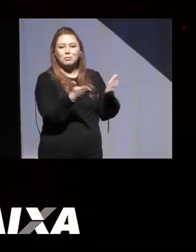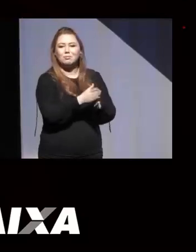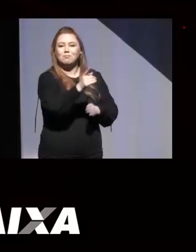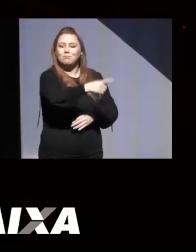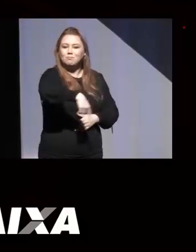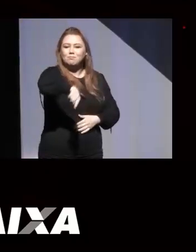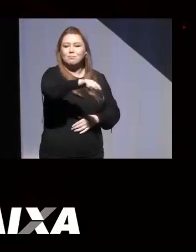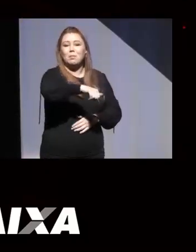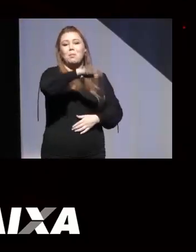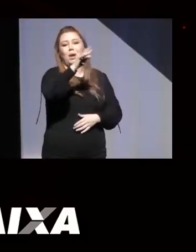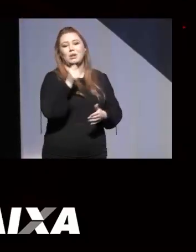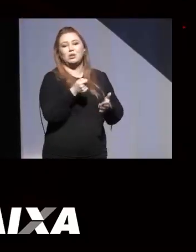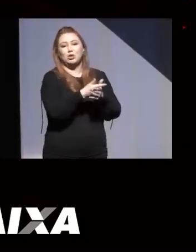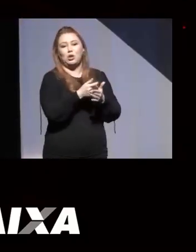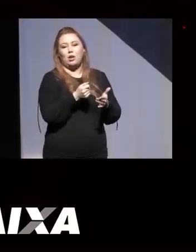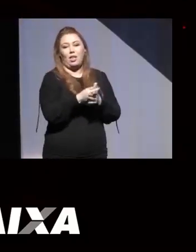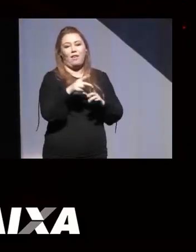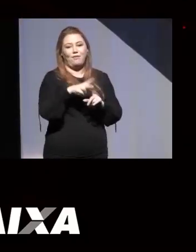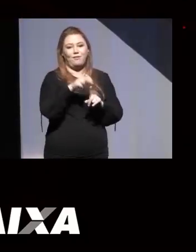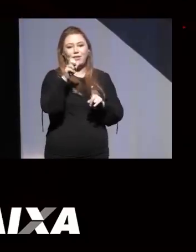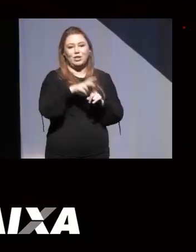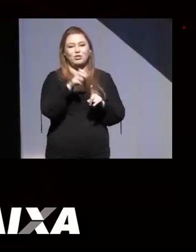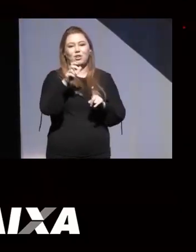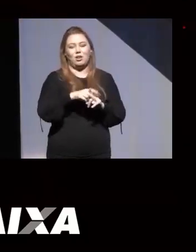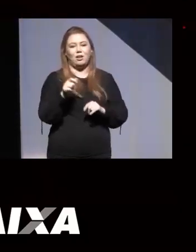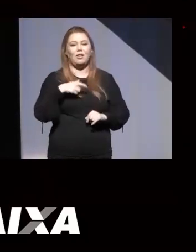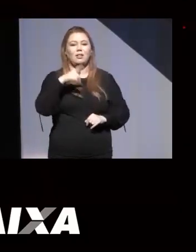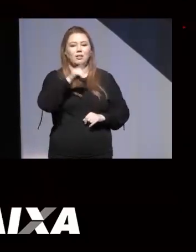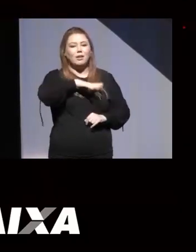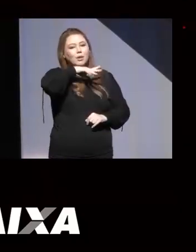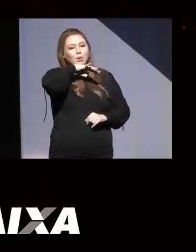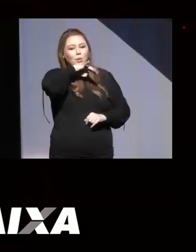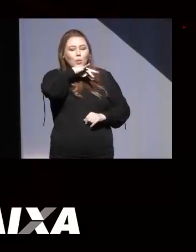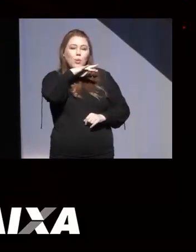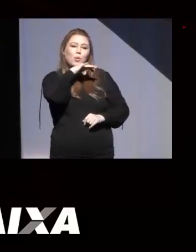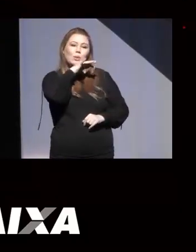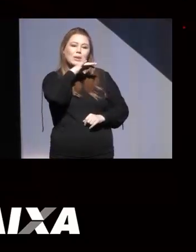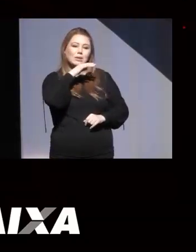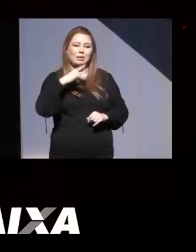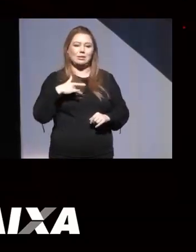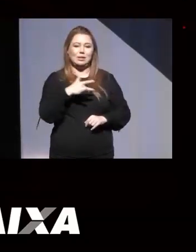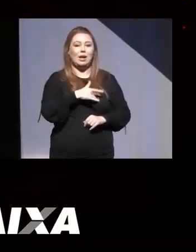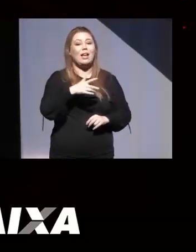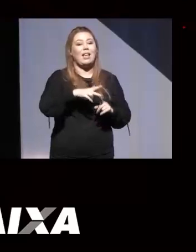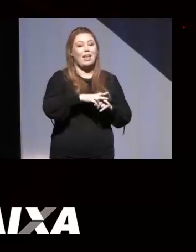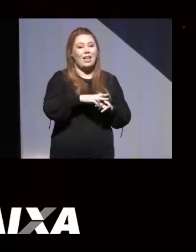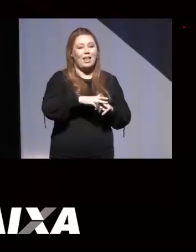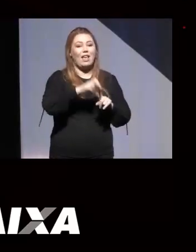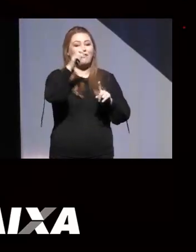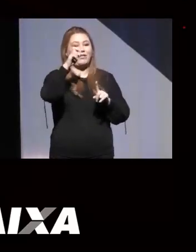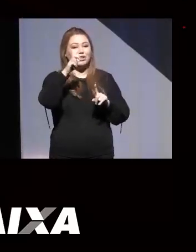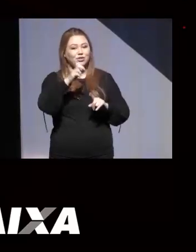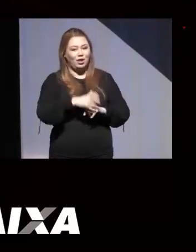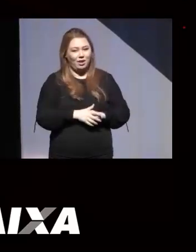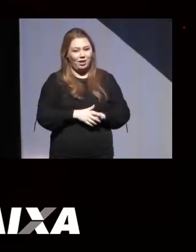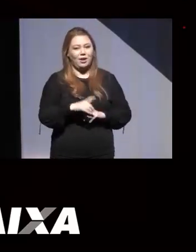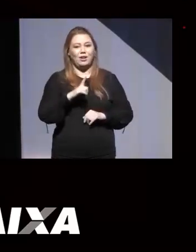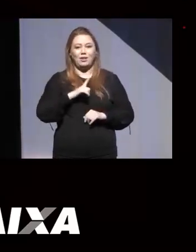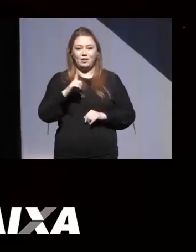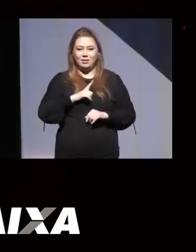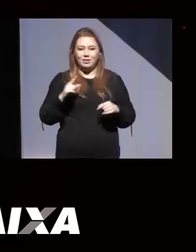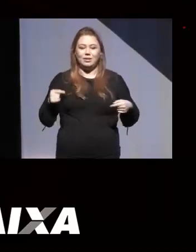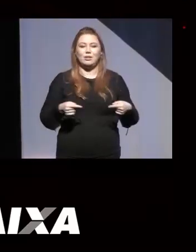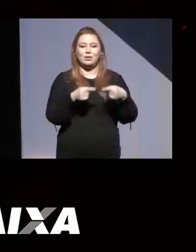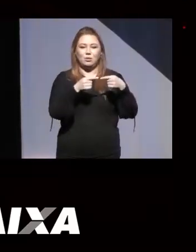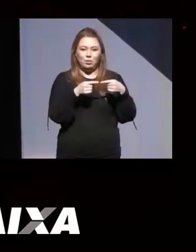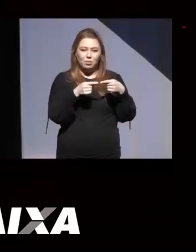mais consomem. Faz mal à saúde, mas é isso, é compatível com a